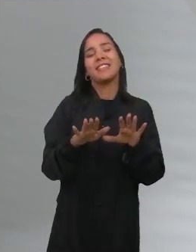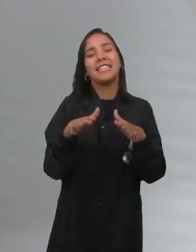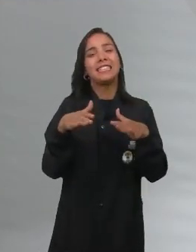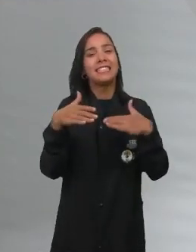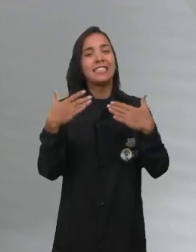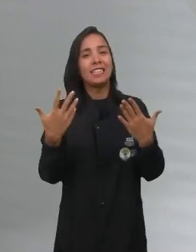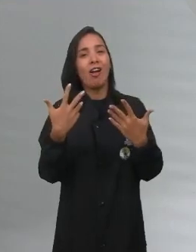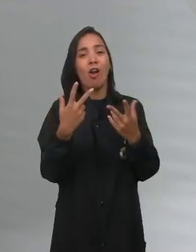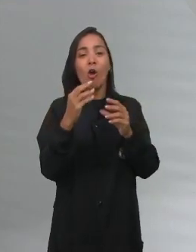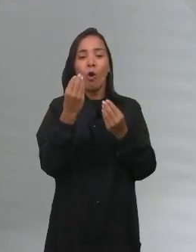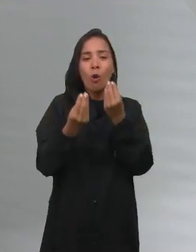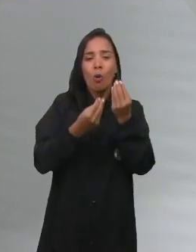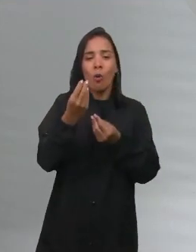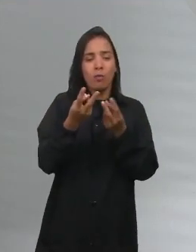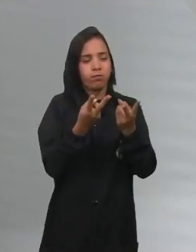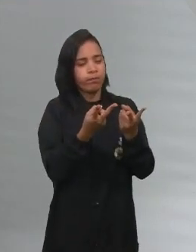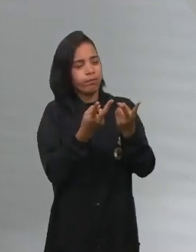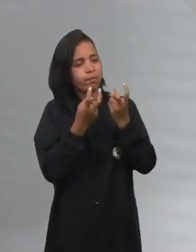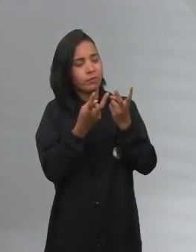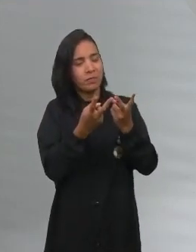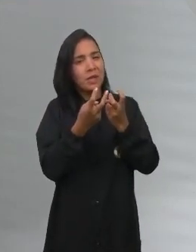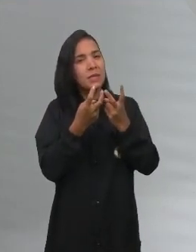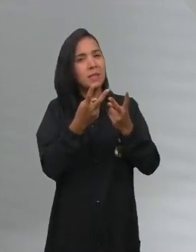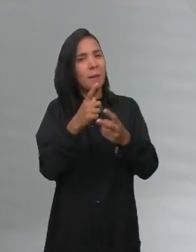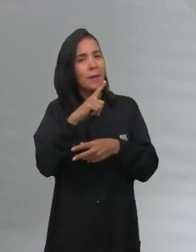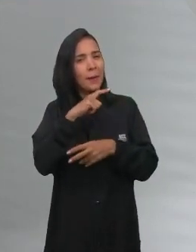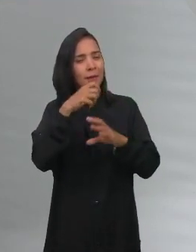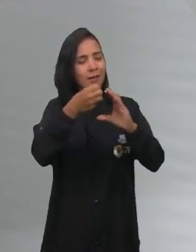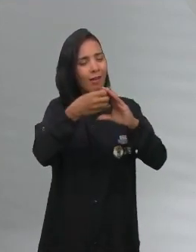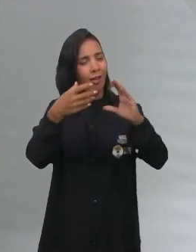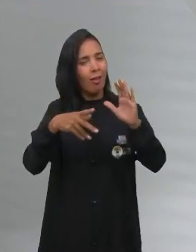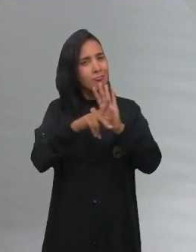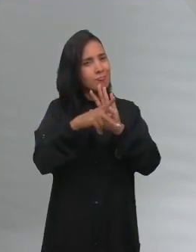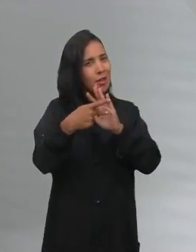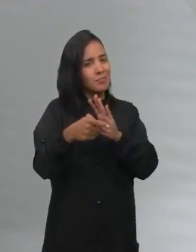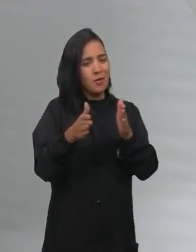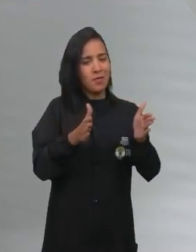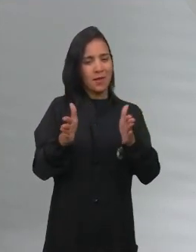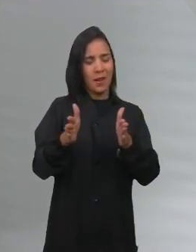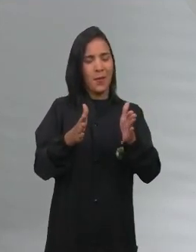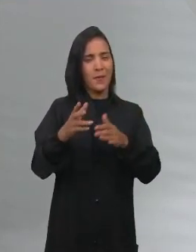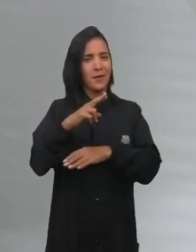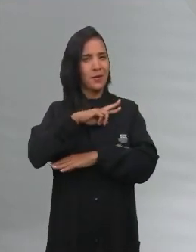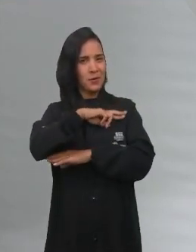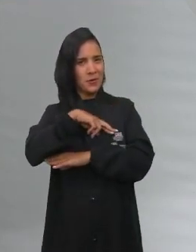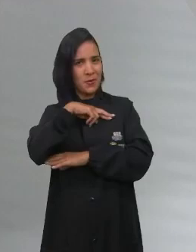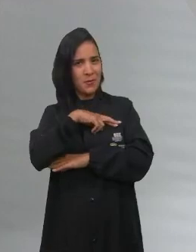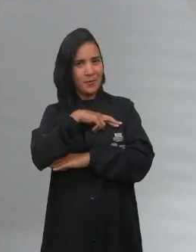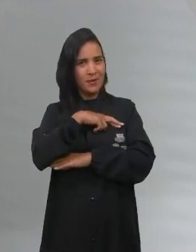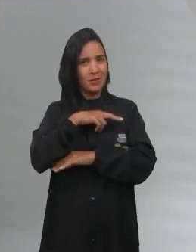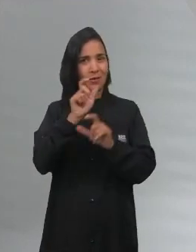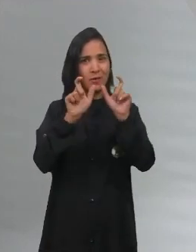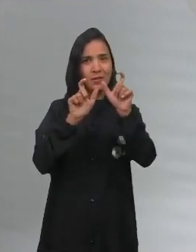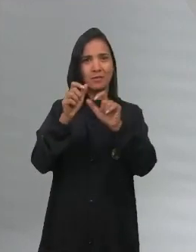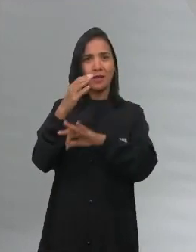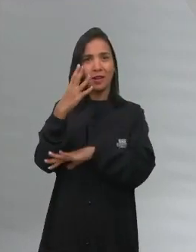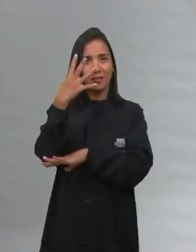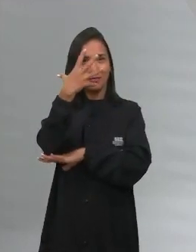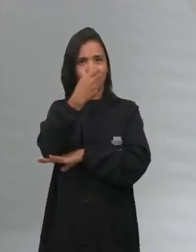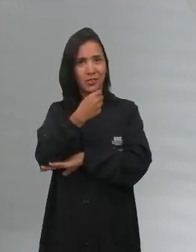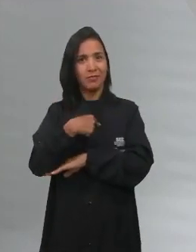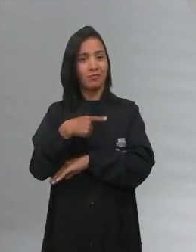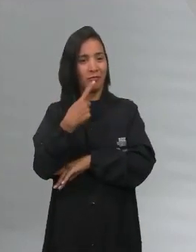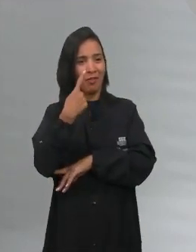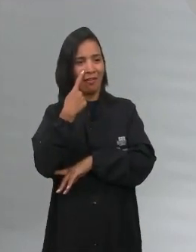eu observo traços do parnasianismo? Você conhece o parnasianismo desde o ensino fundamental, hein? Olha lá